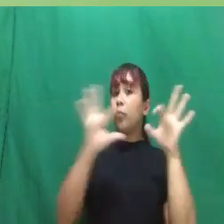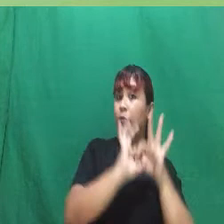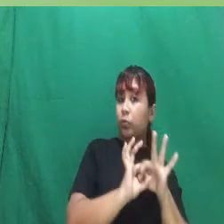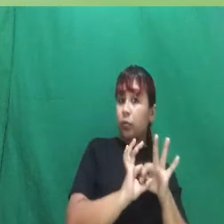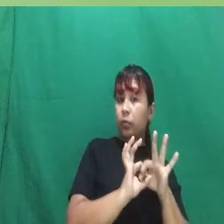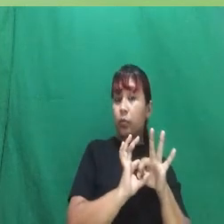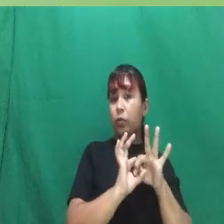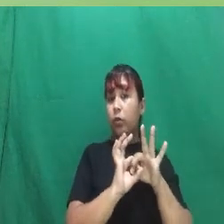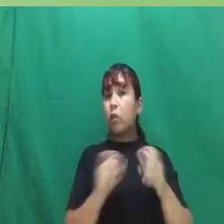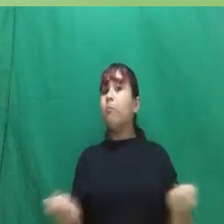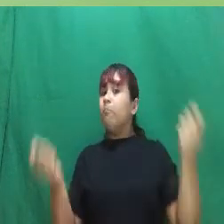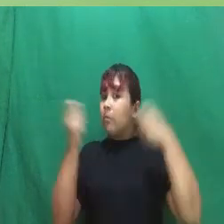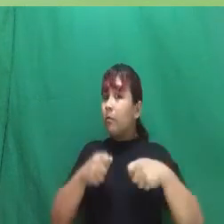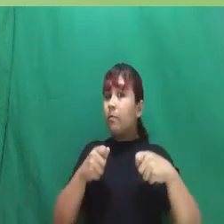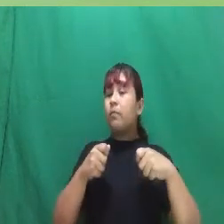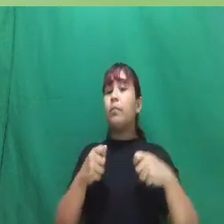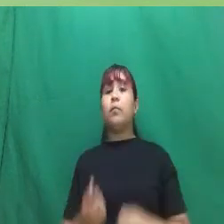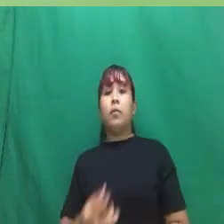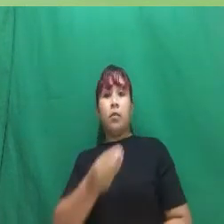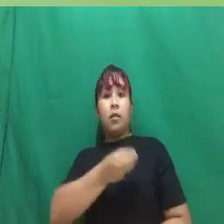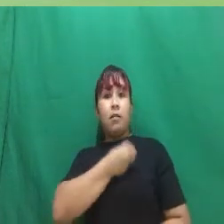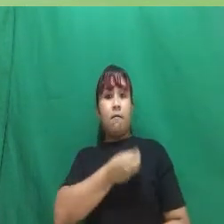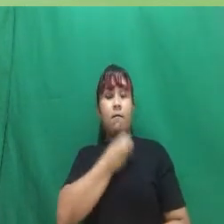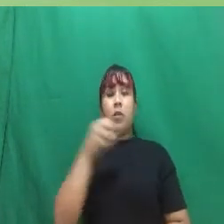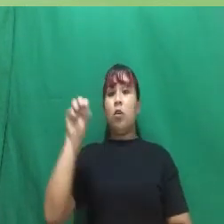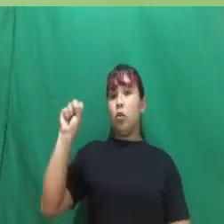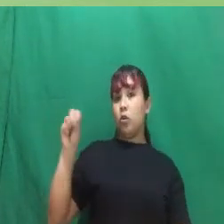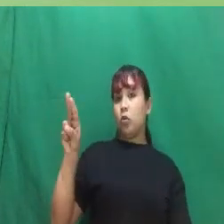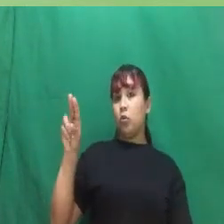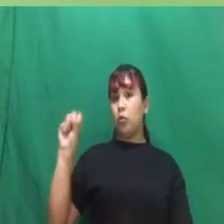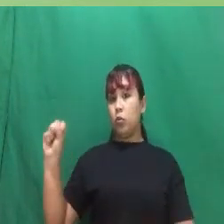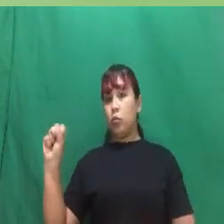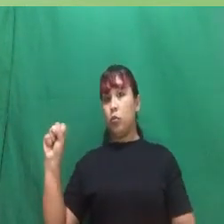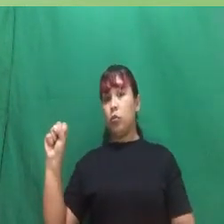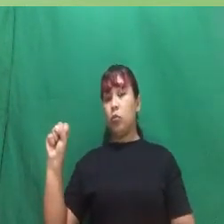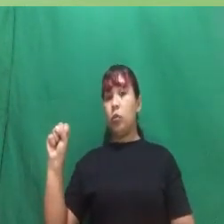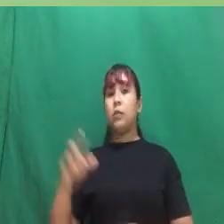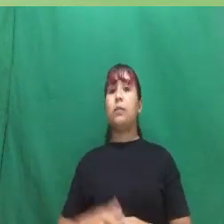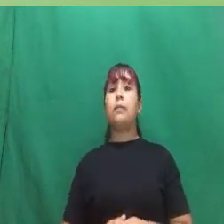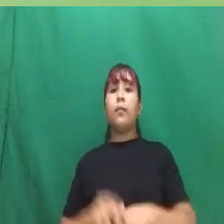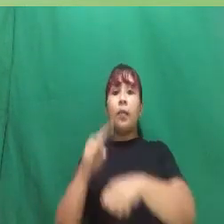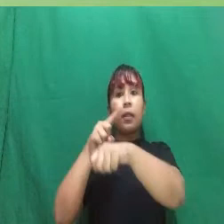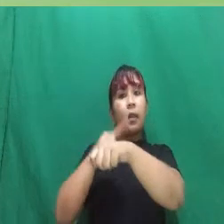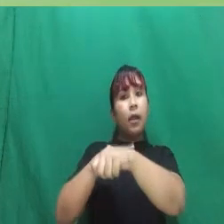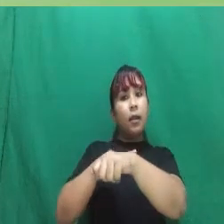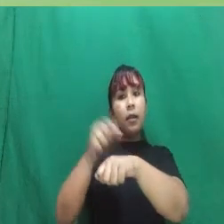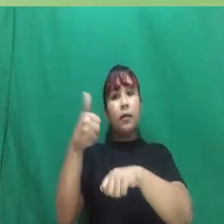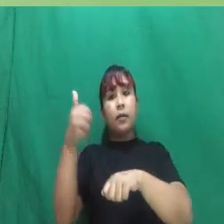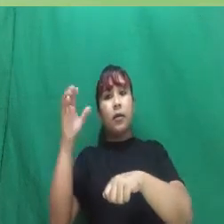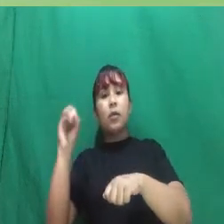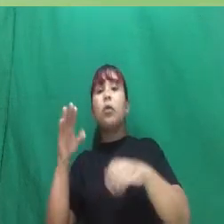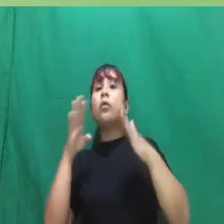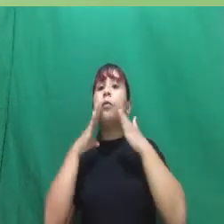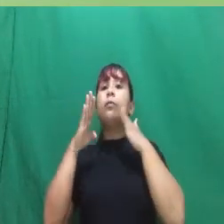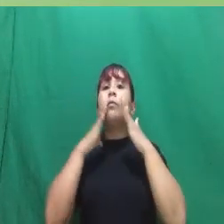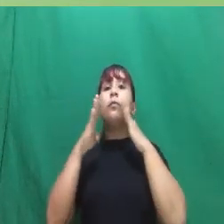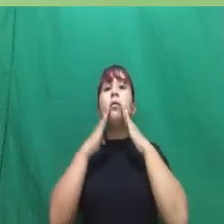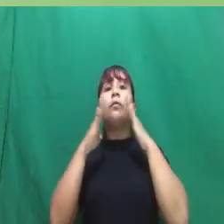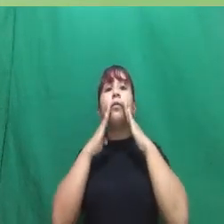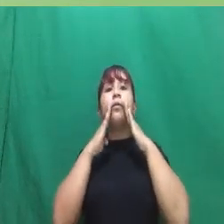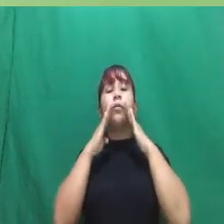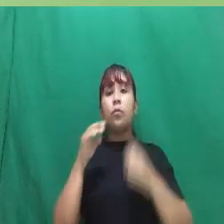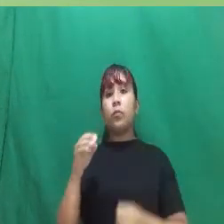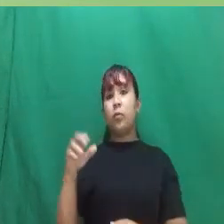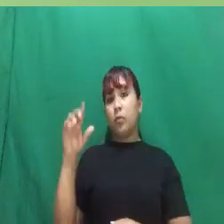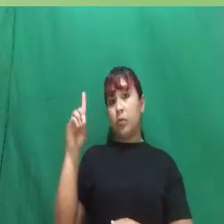ter uma. No, repetindo, no Facebook da Um Negro do Rio de Janeiro vai ter um debate sobre o negro em defesa da vida,